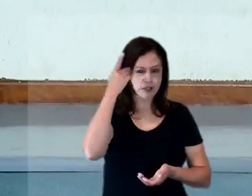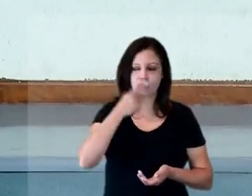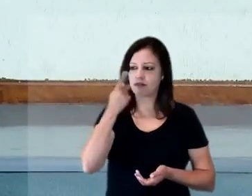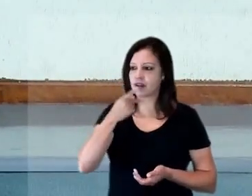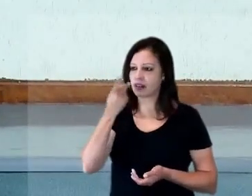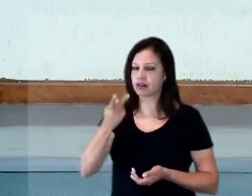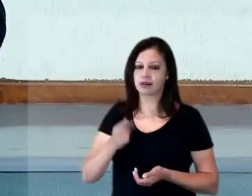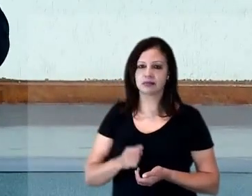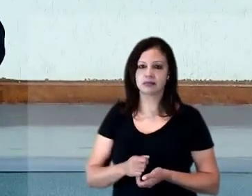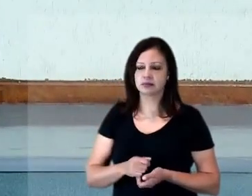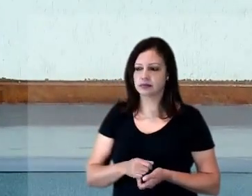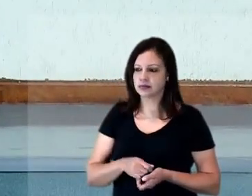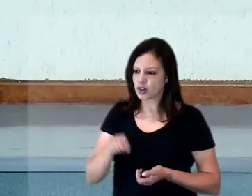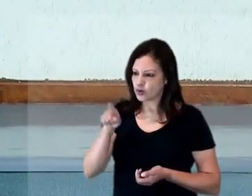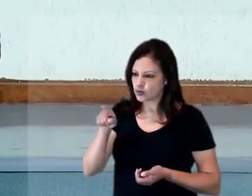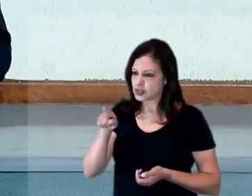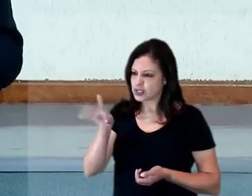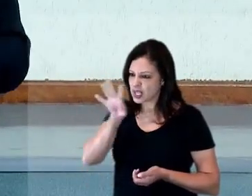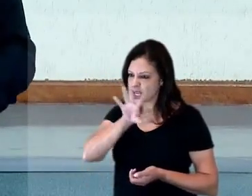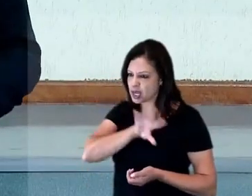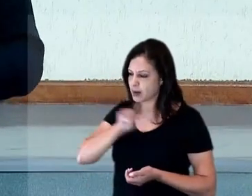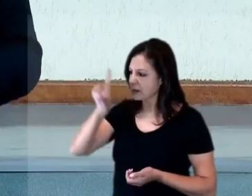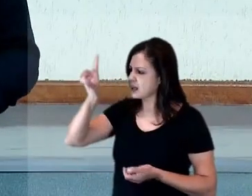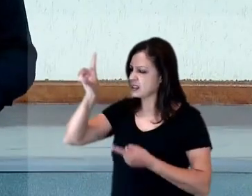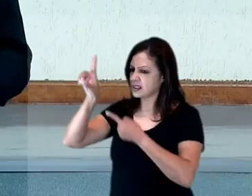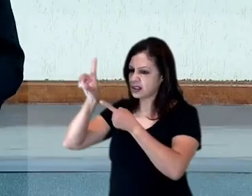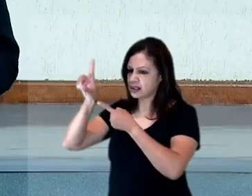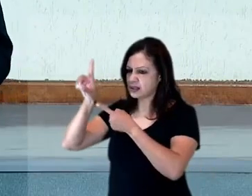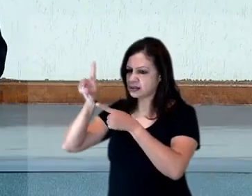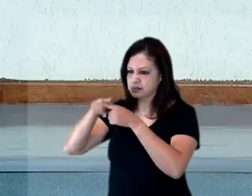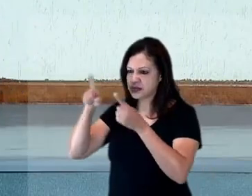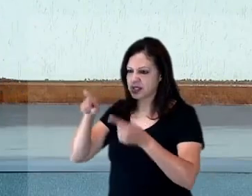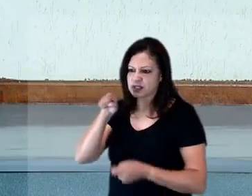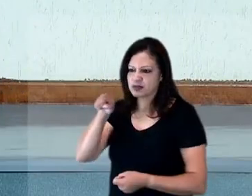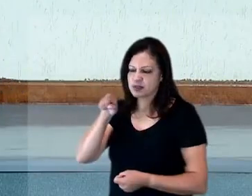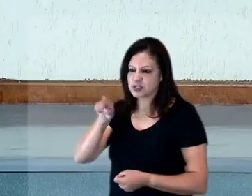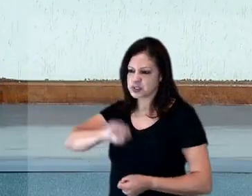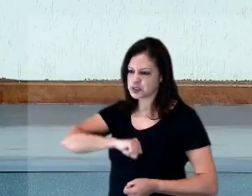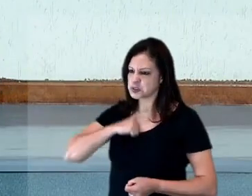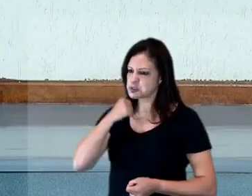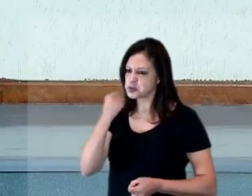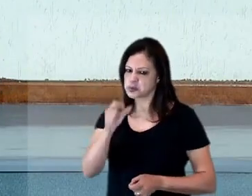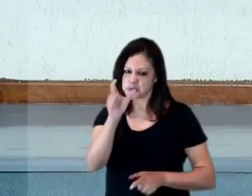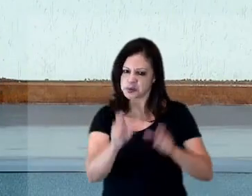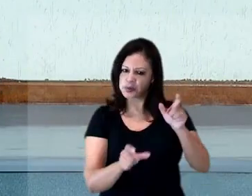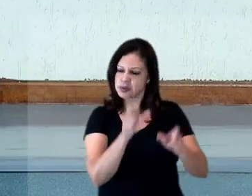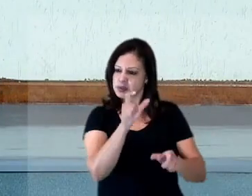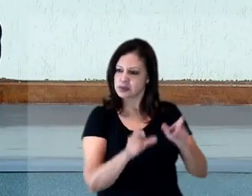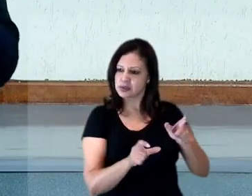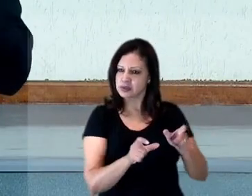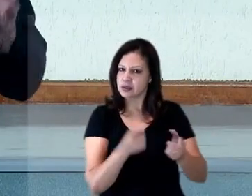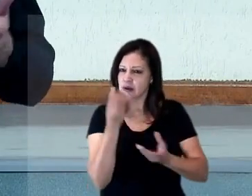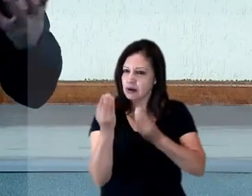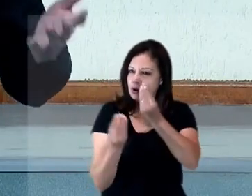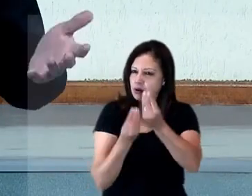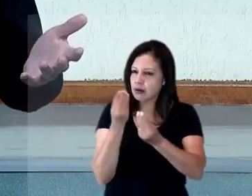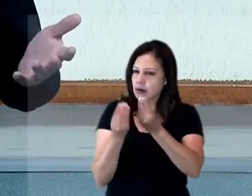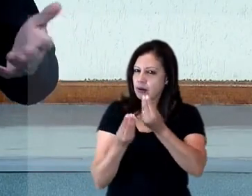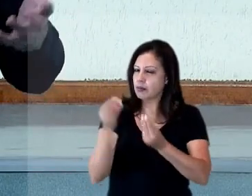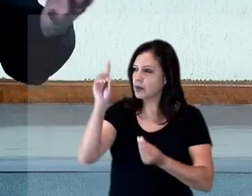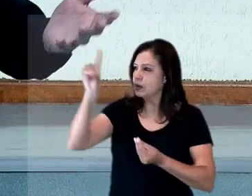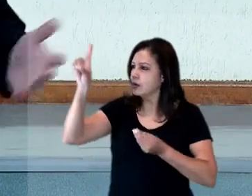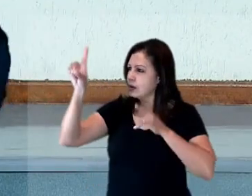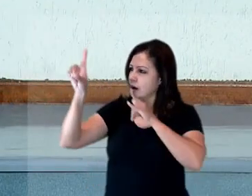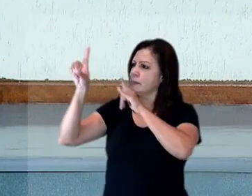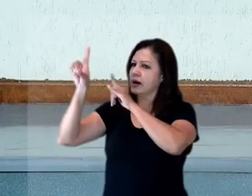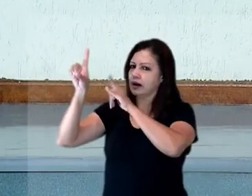irmão é mentiroso. Pois quem não ama seu irmão a quem vê, não pode amar a Deus